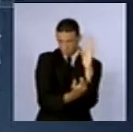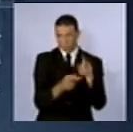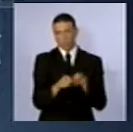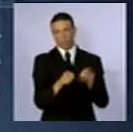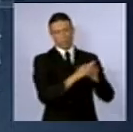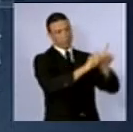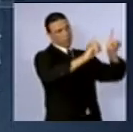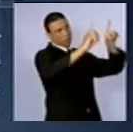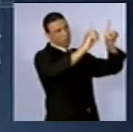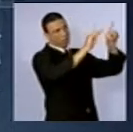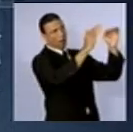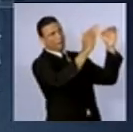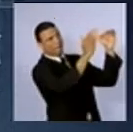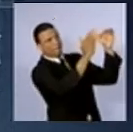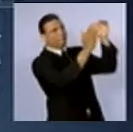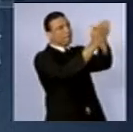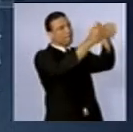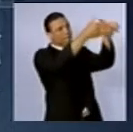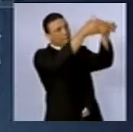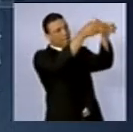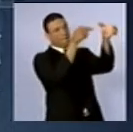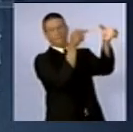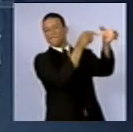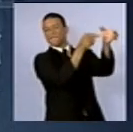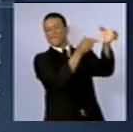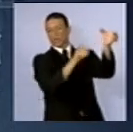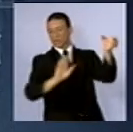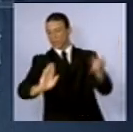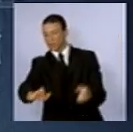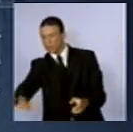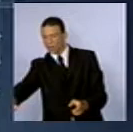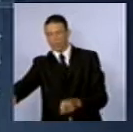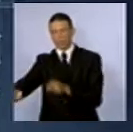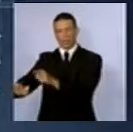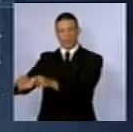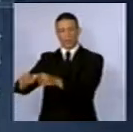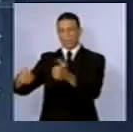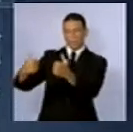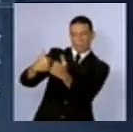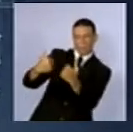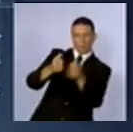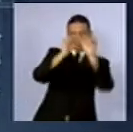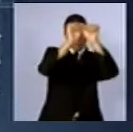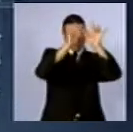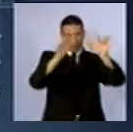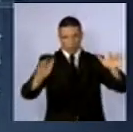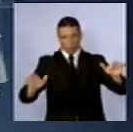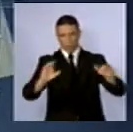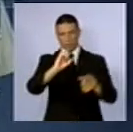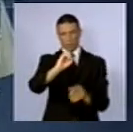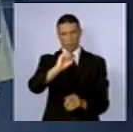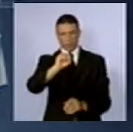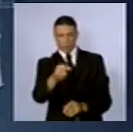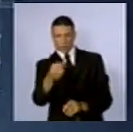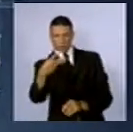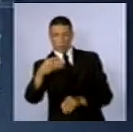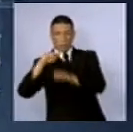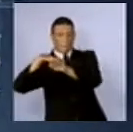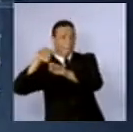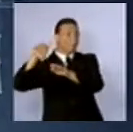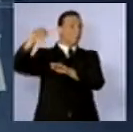fim o último grupo que era as crianças que estavam expostas a mais a 0,3 microtesla ou